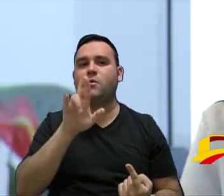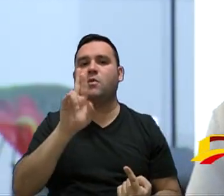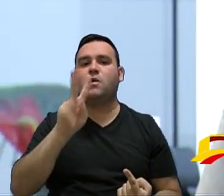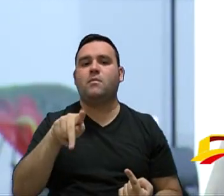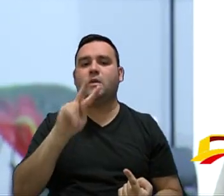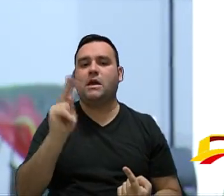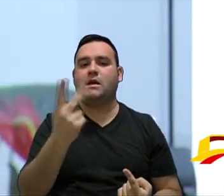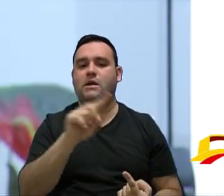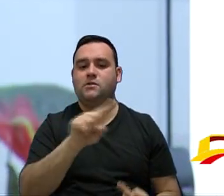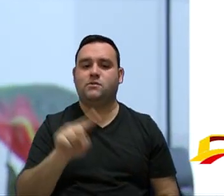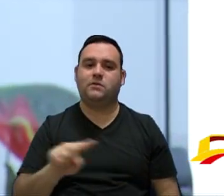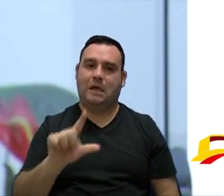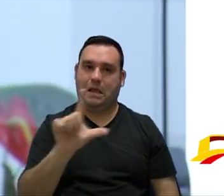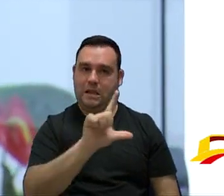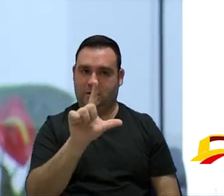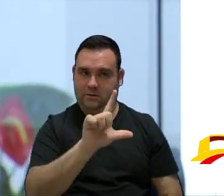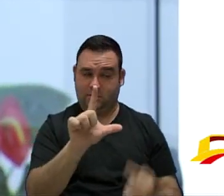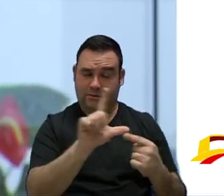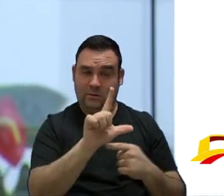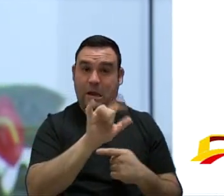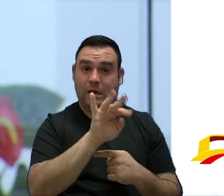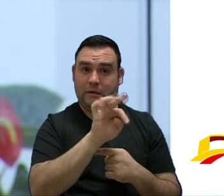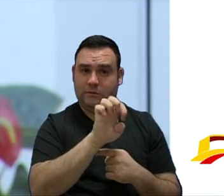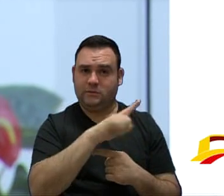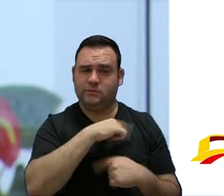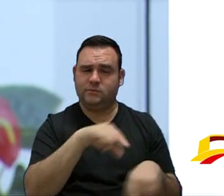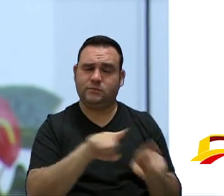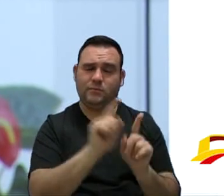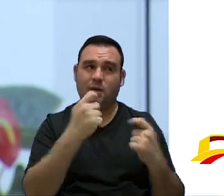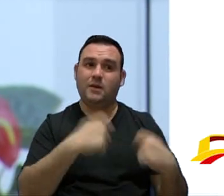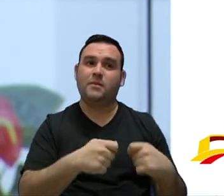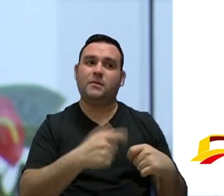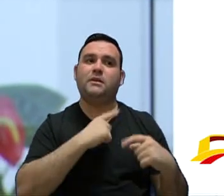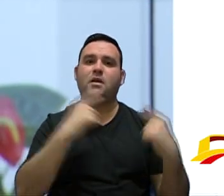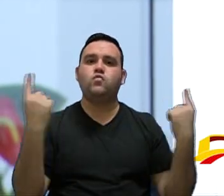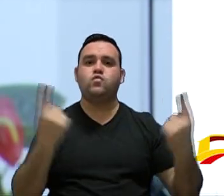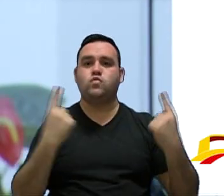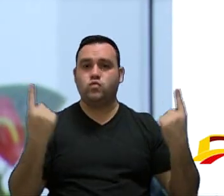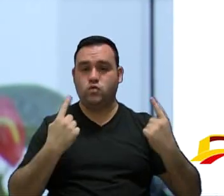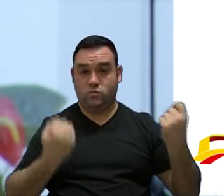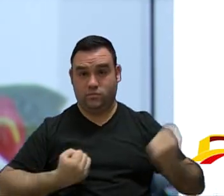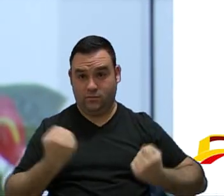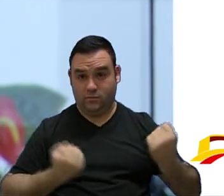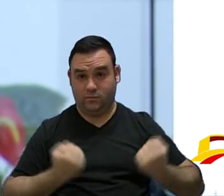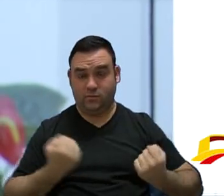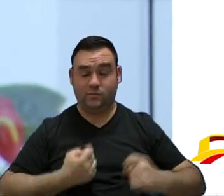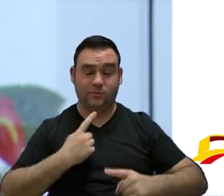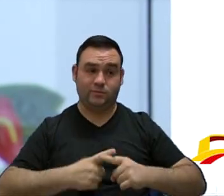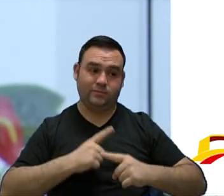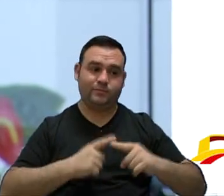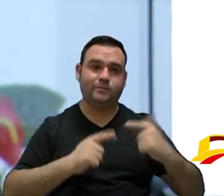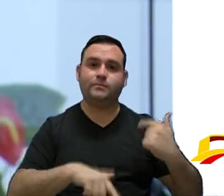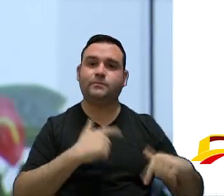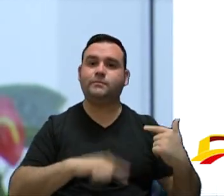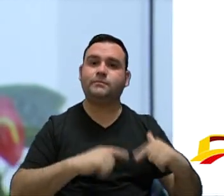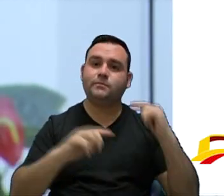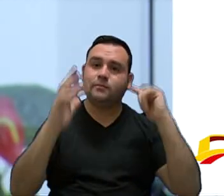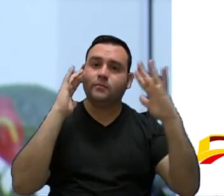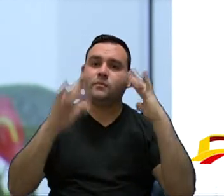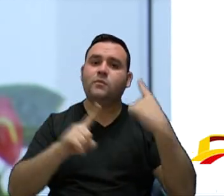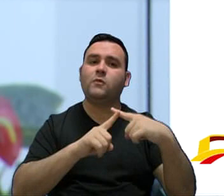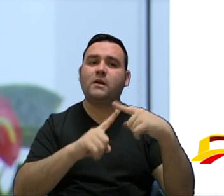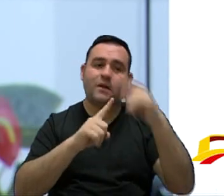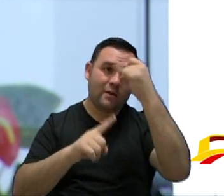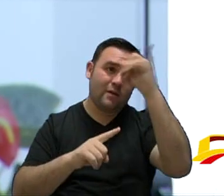caso é o ph zona leste nesse momento ele precisa sair de lá com uma ambulância porque esse serviço foi pensado também